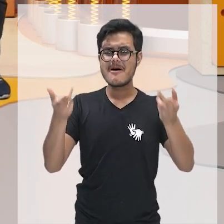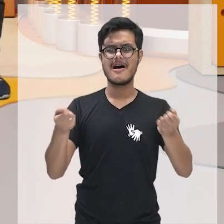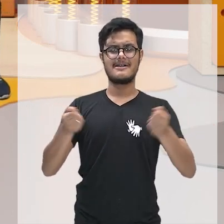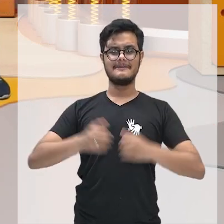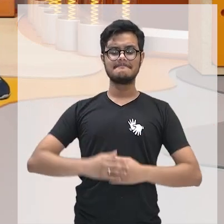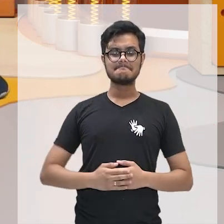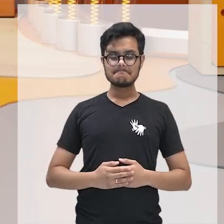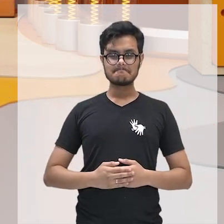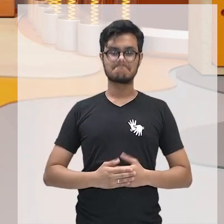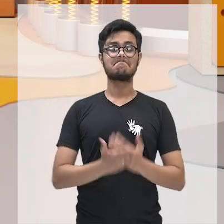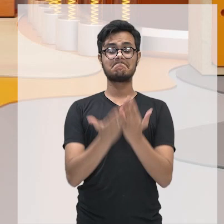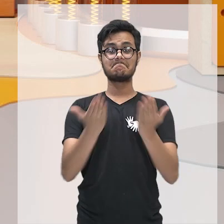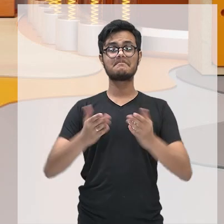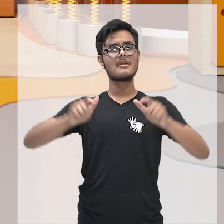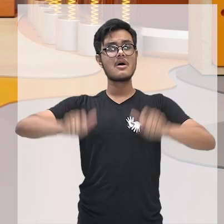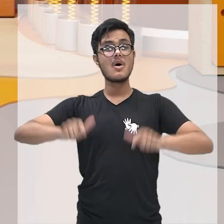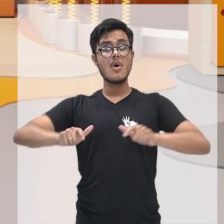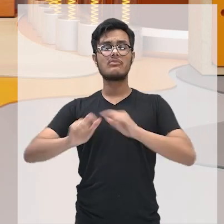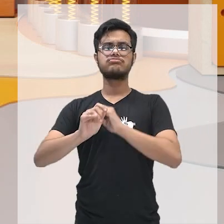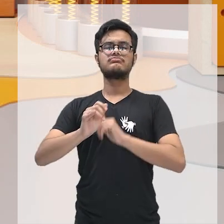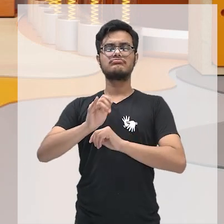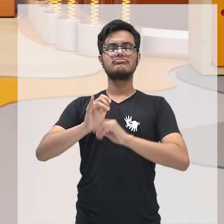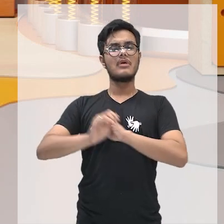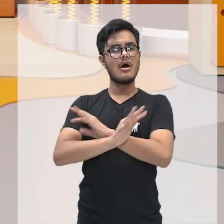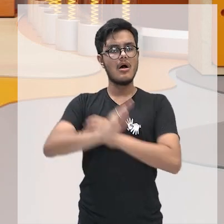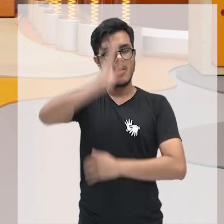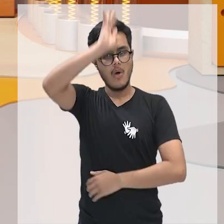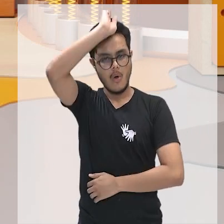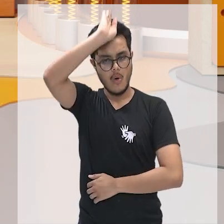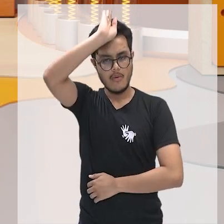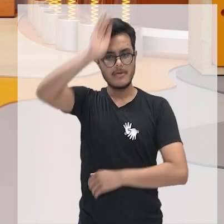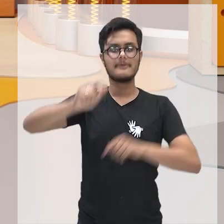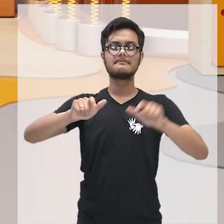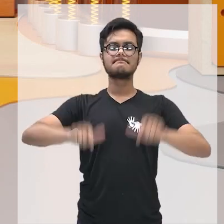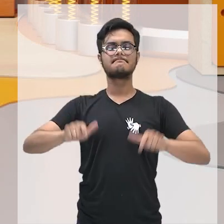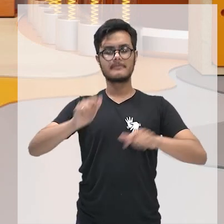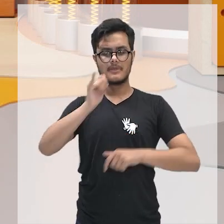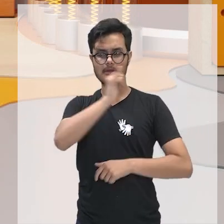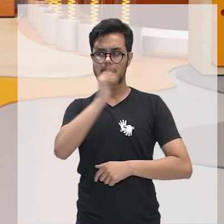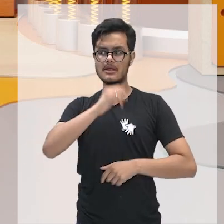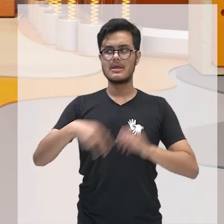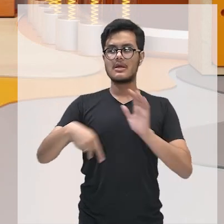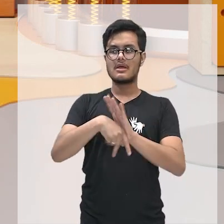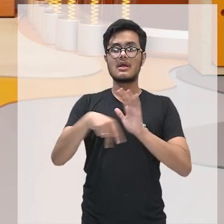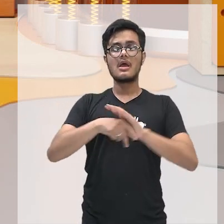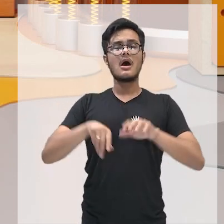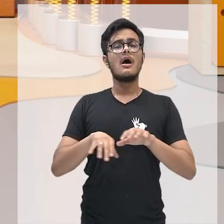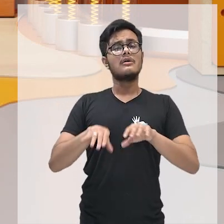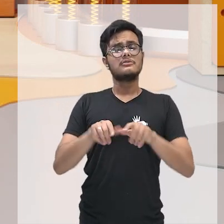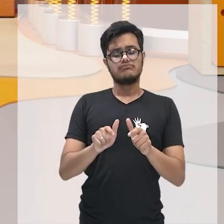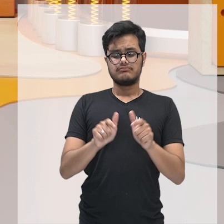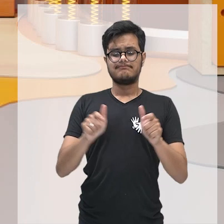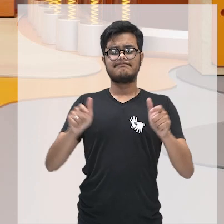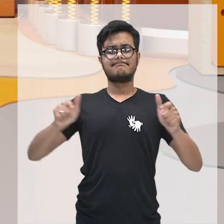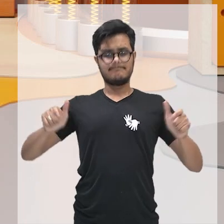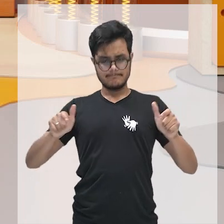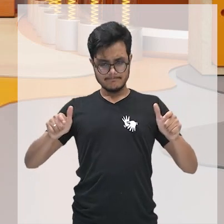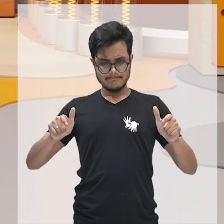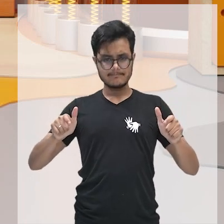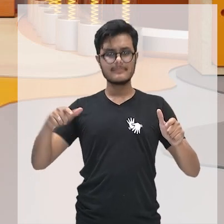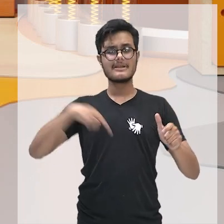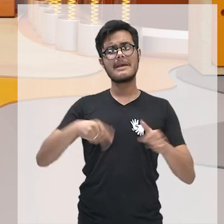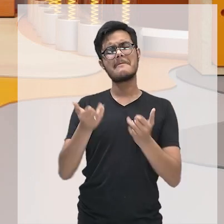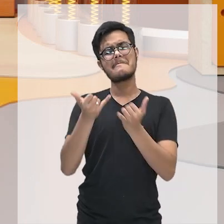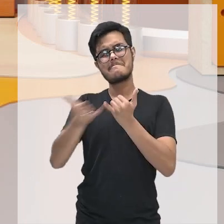Roma está localizada aqui nesta península que é uma extensão de terra em forma de bota